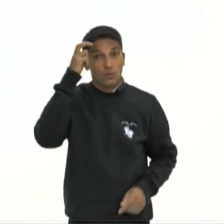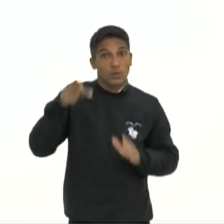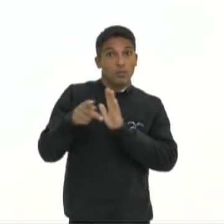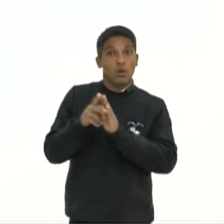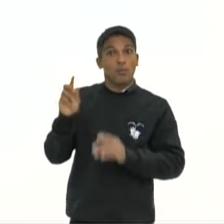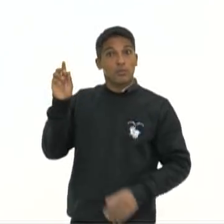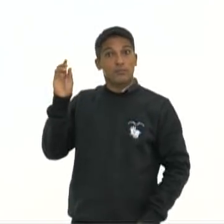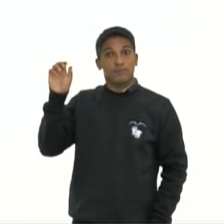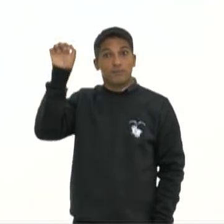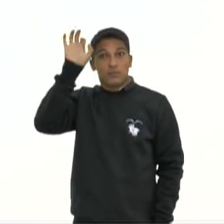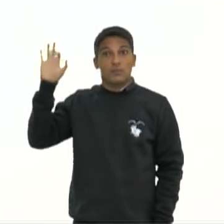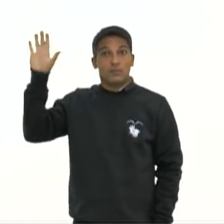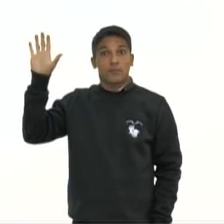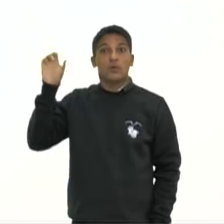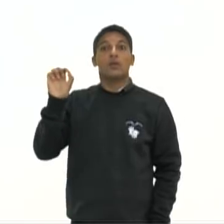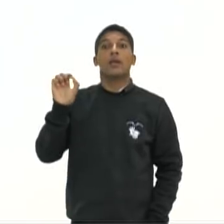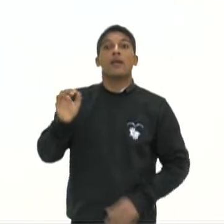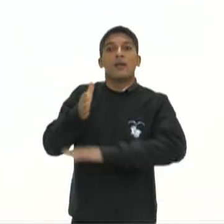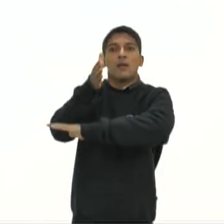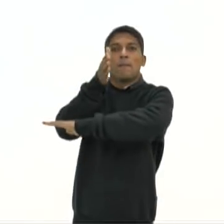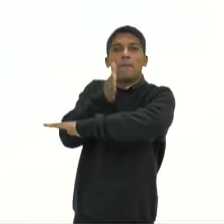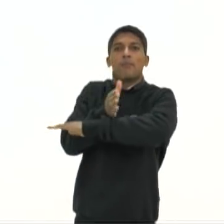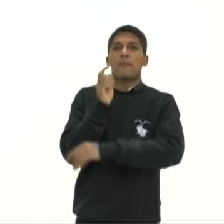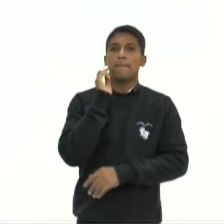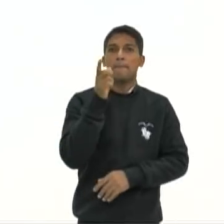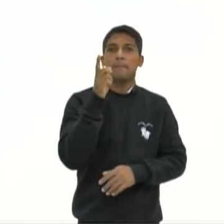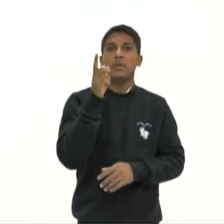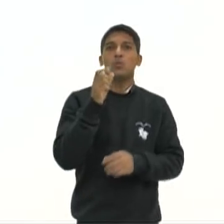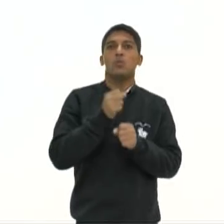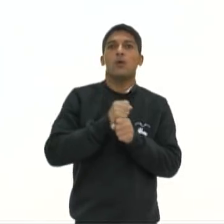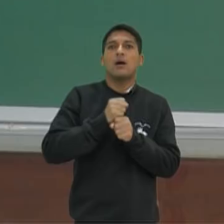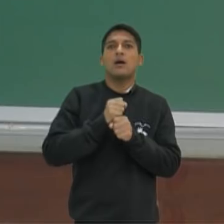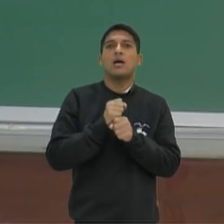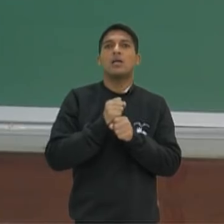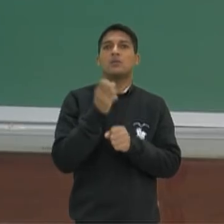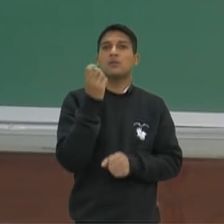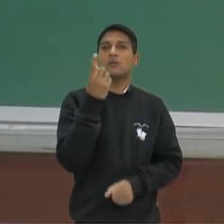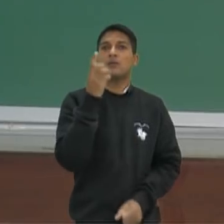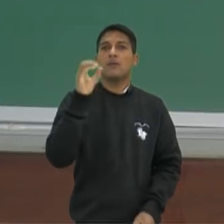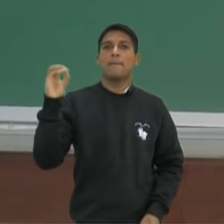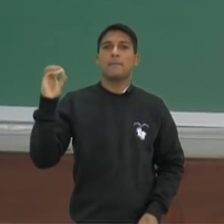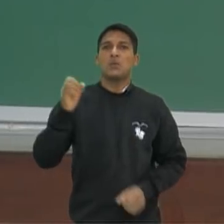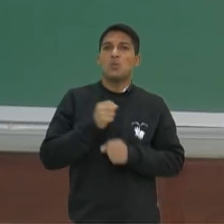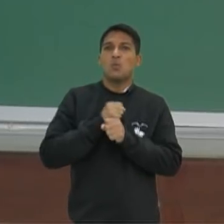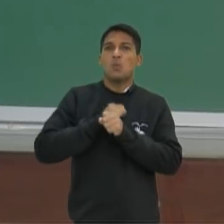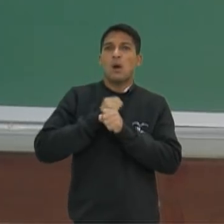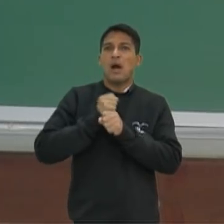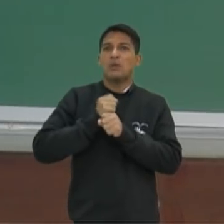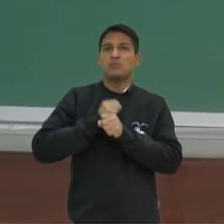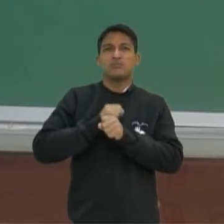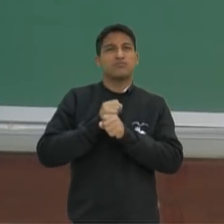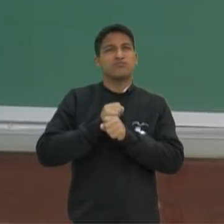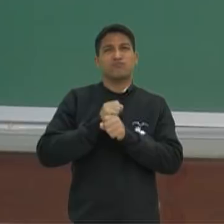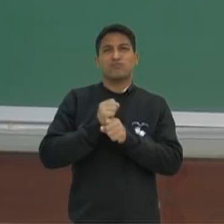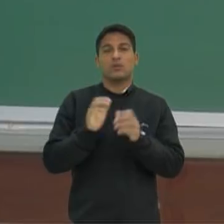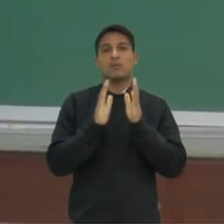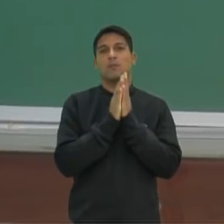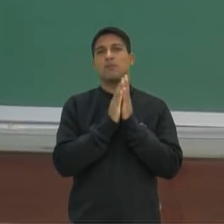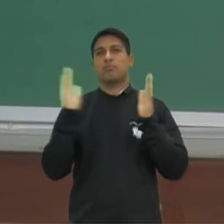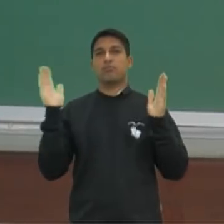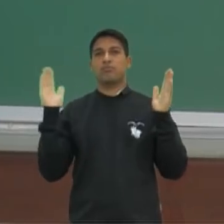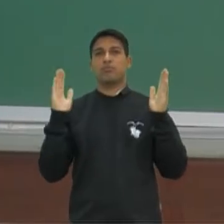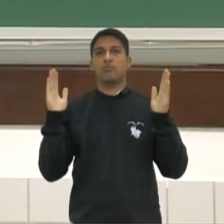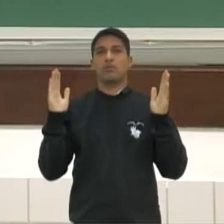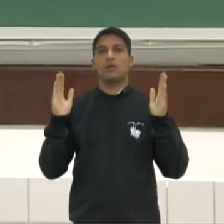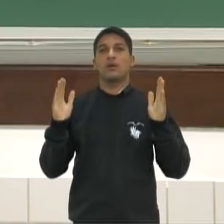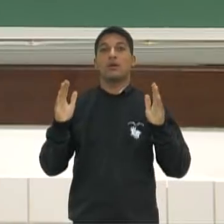Média, como é que ela vai se reproduzir no cotidiano, como que as pessoas vão viver o dia a dia desse período medieval.